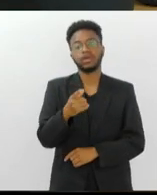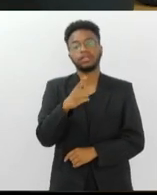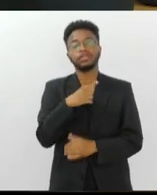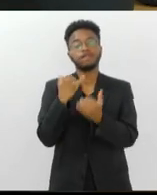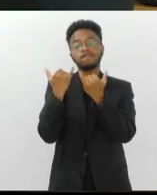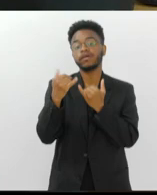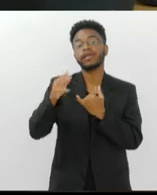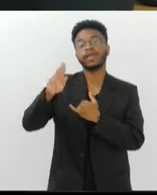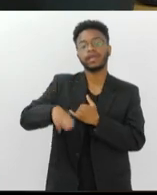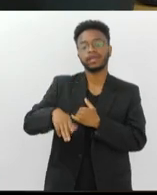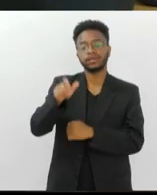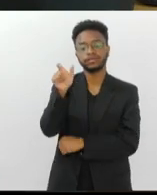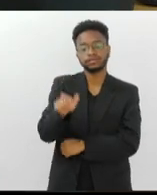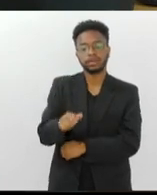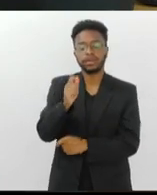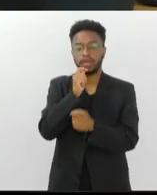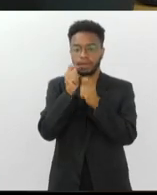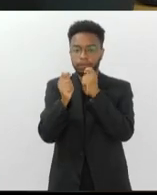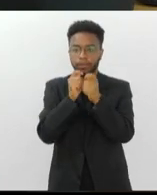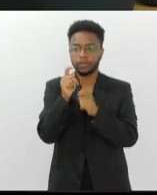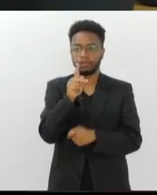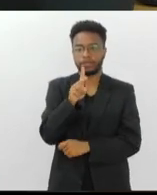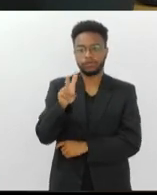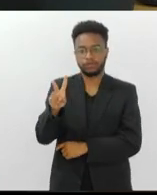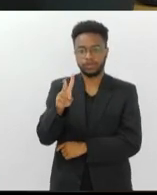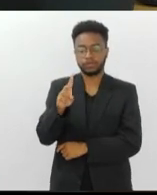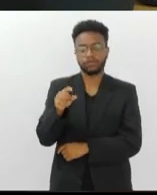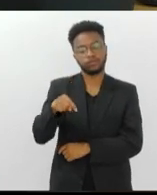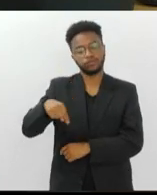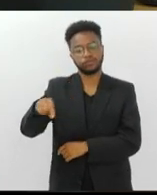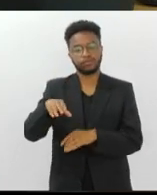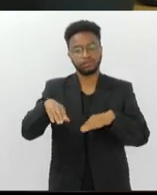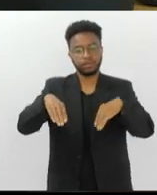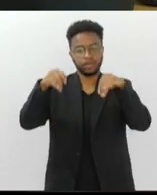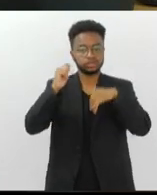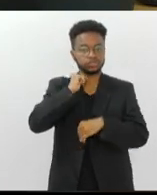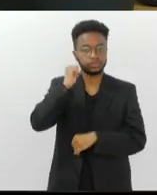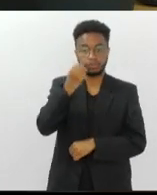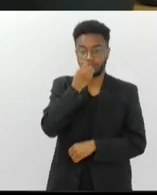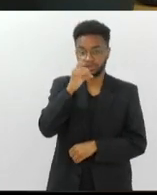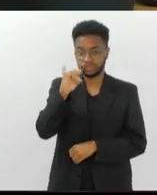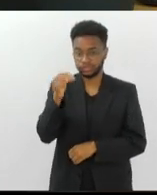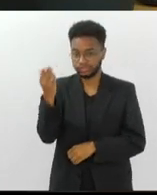é o repórter Paulo Vitor Viviani, que está lá no Palácio Tiradentes. Bom dia, PV.